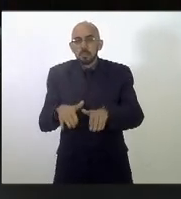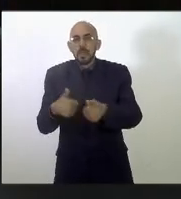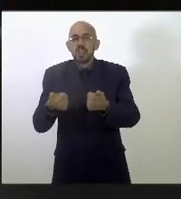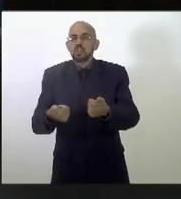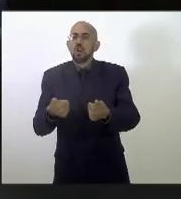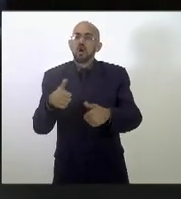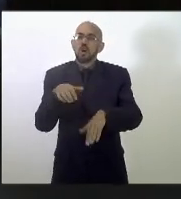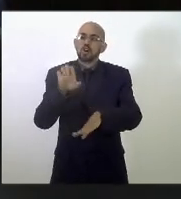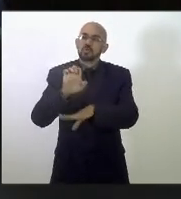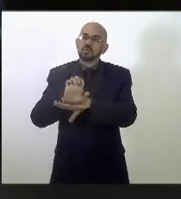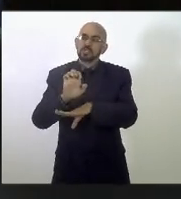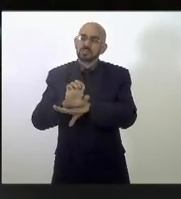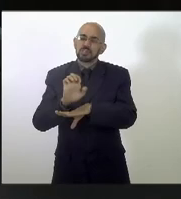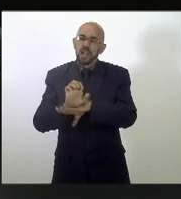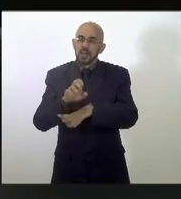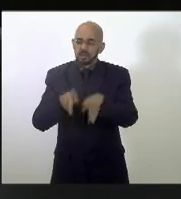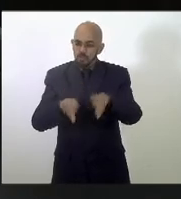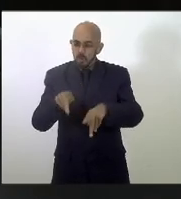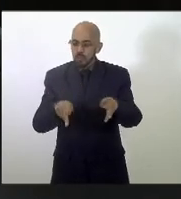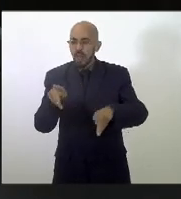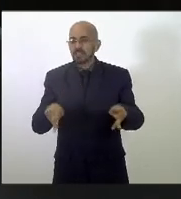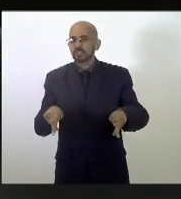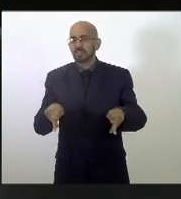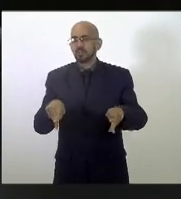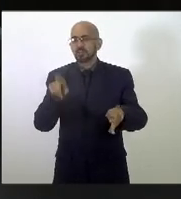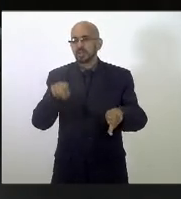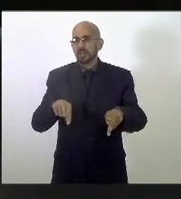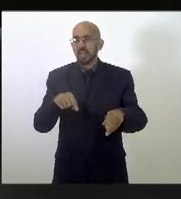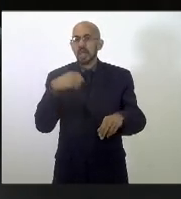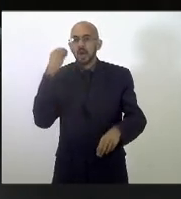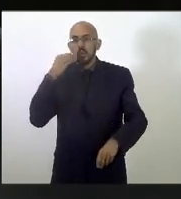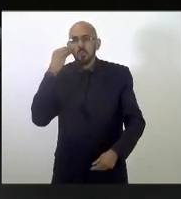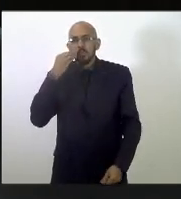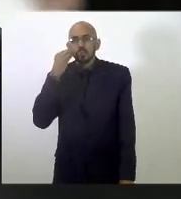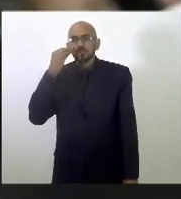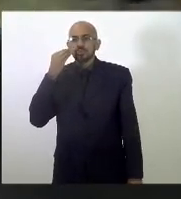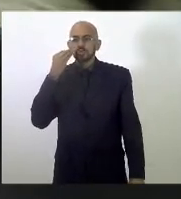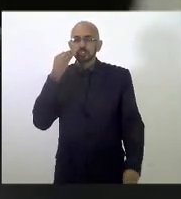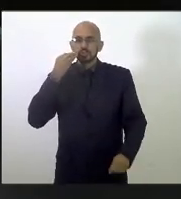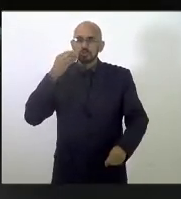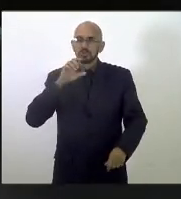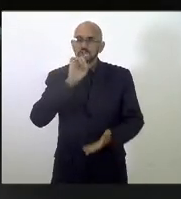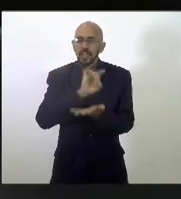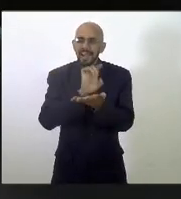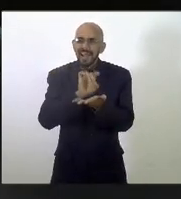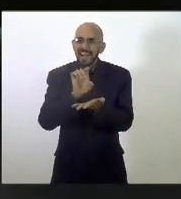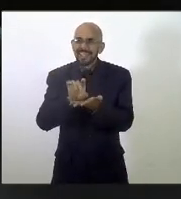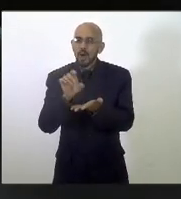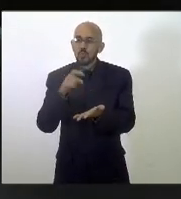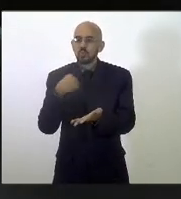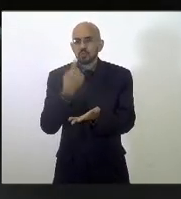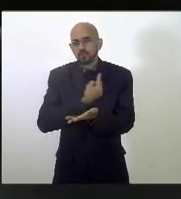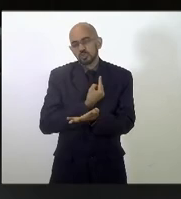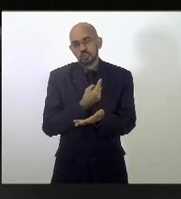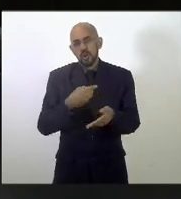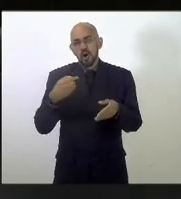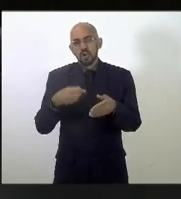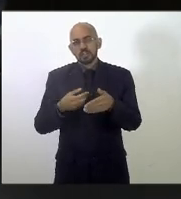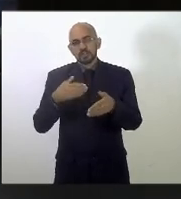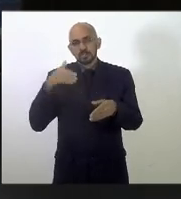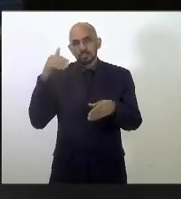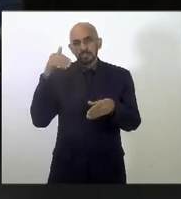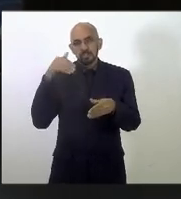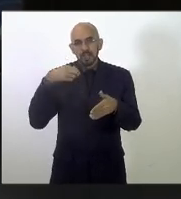para a nossa população, que é o verdadeiro motivo pelo qual cada um de nós está aqui, eleito,